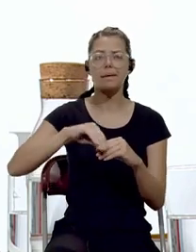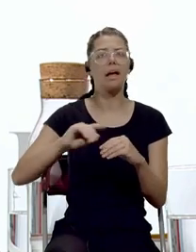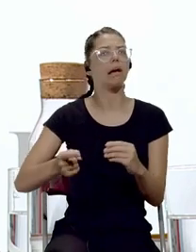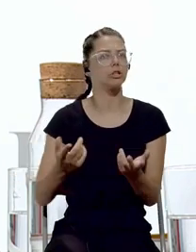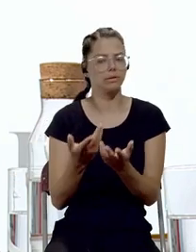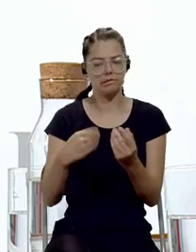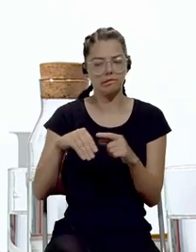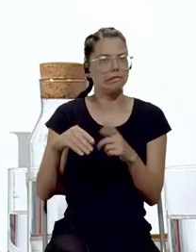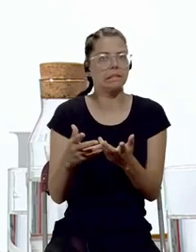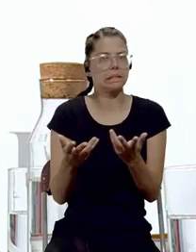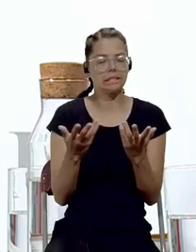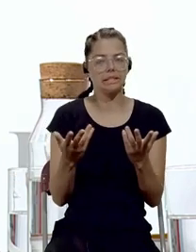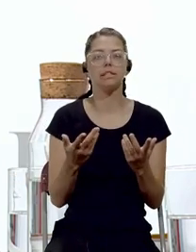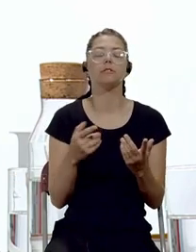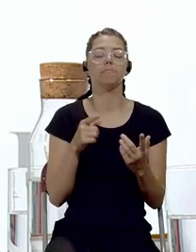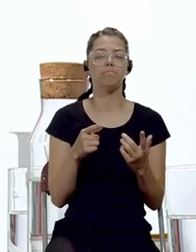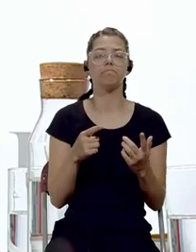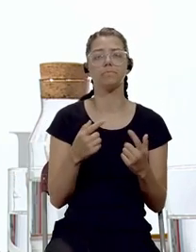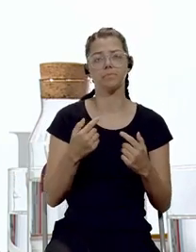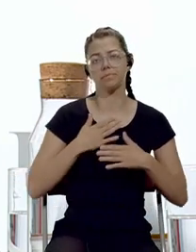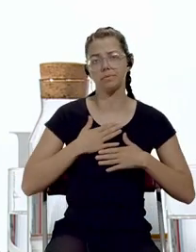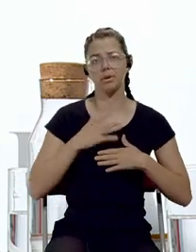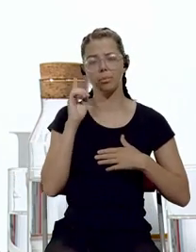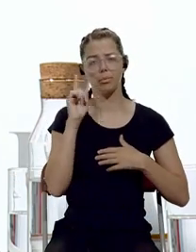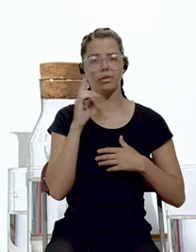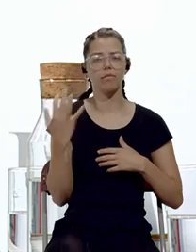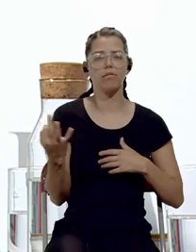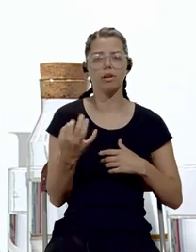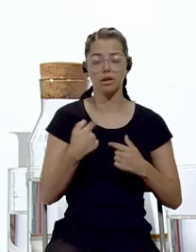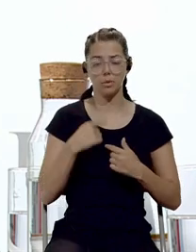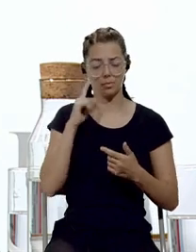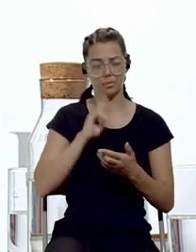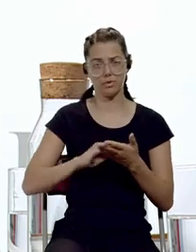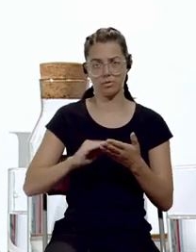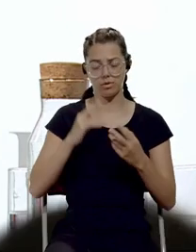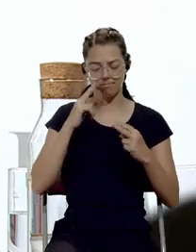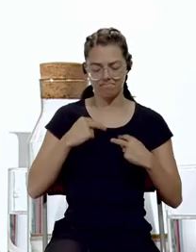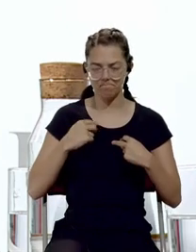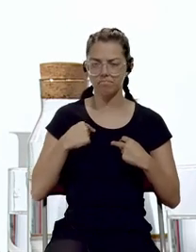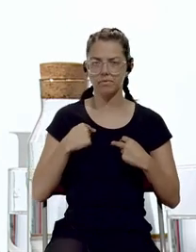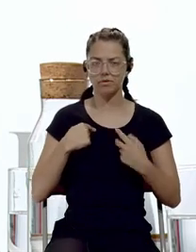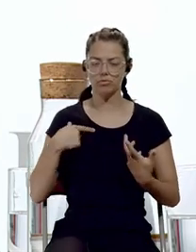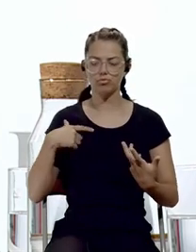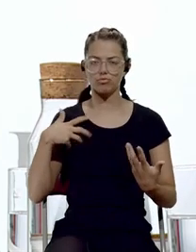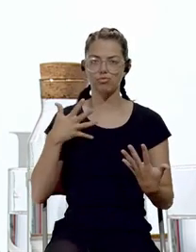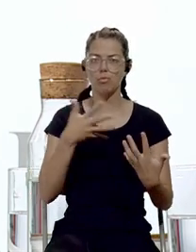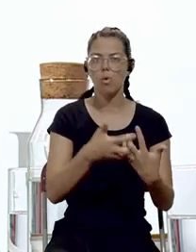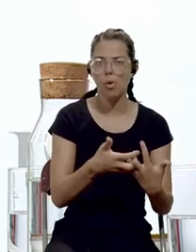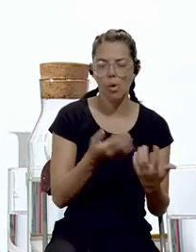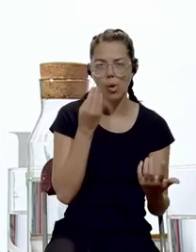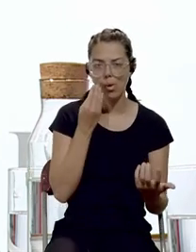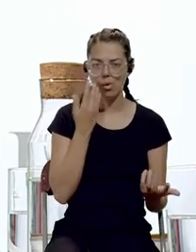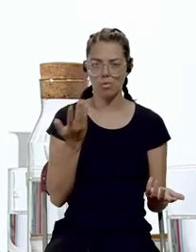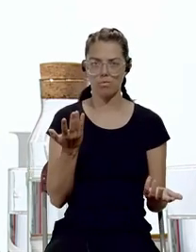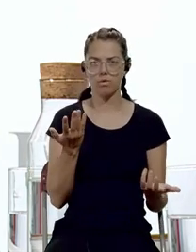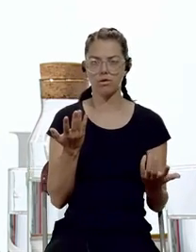sentido, tem sido importante para mim perceber onde é que eu, enquanto escritora, entronco, não é? Numa, digamos,